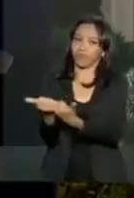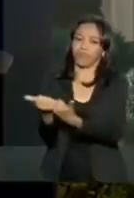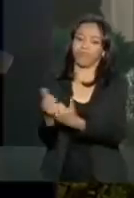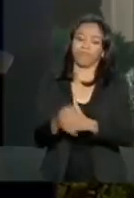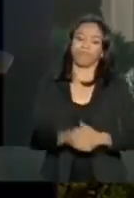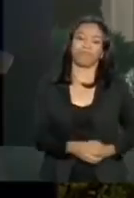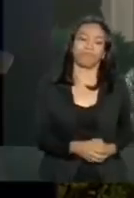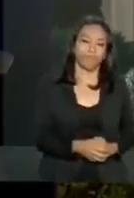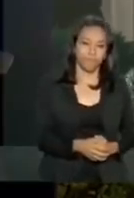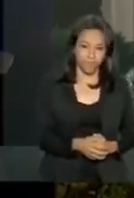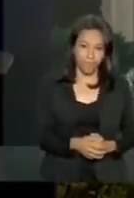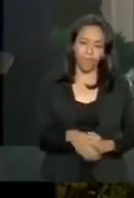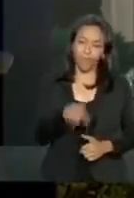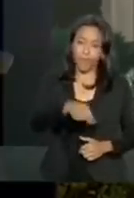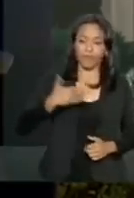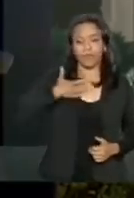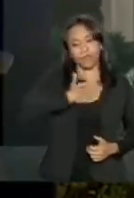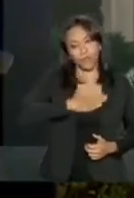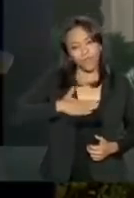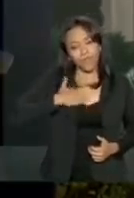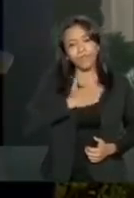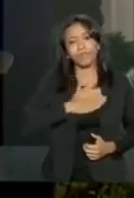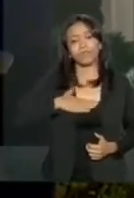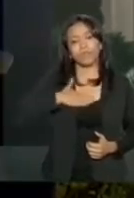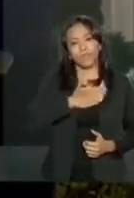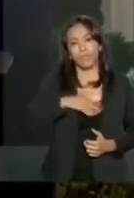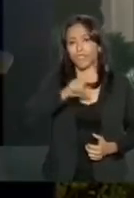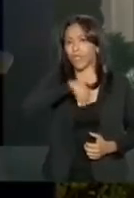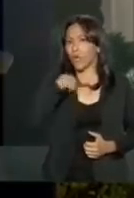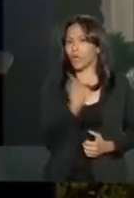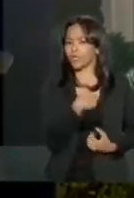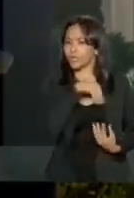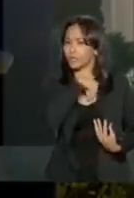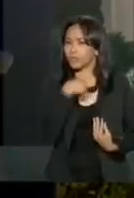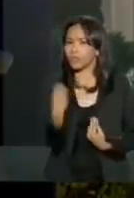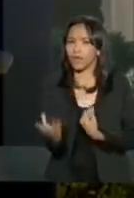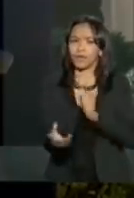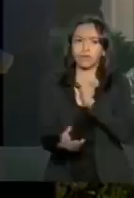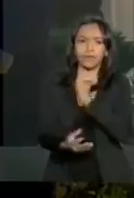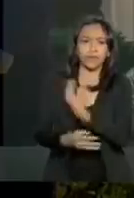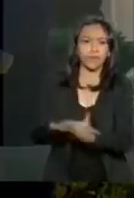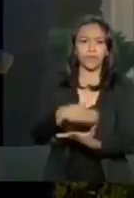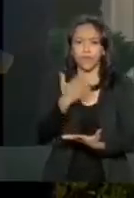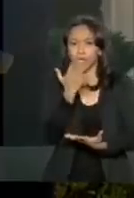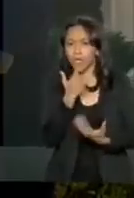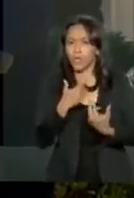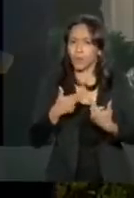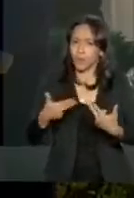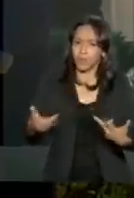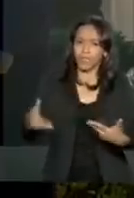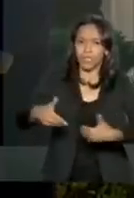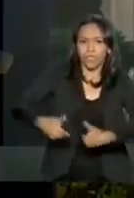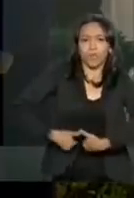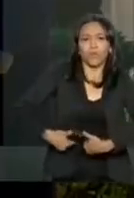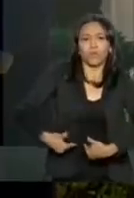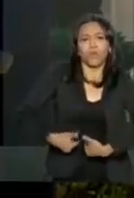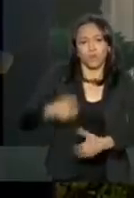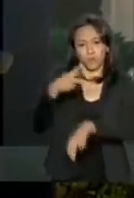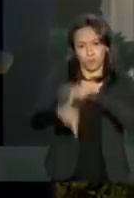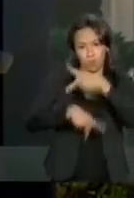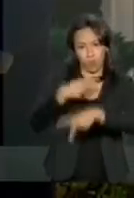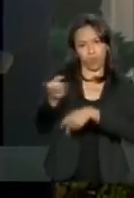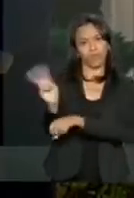com muito prazer, alimentamos milhares e milhares de venezuelanos famintos. O povo